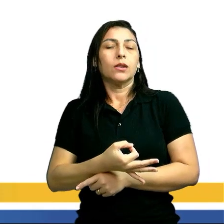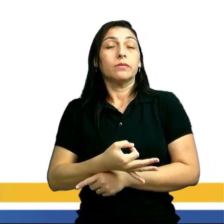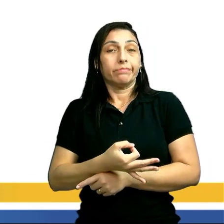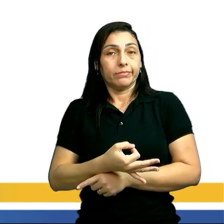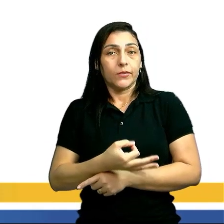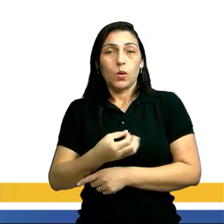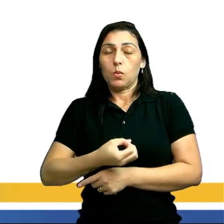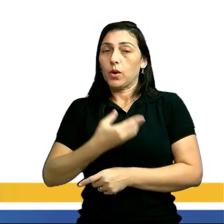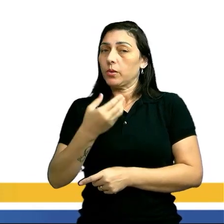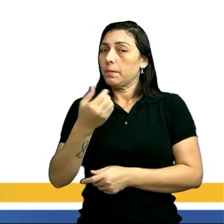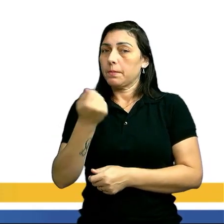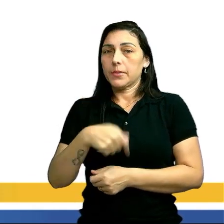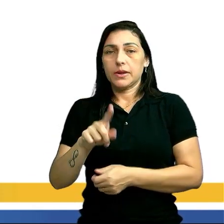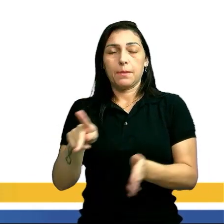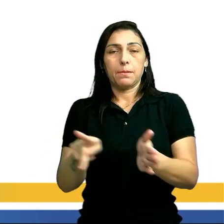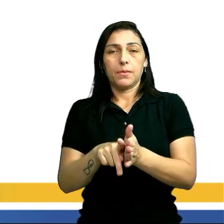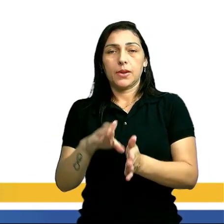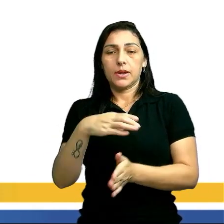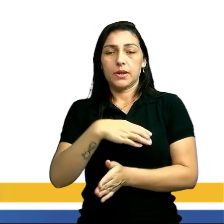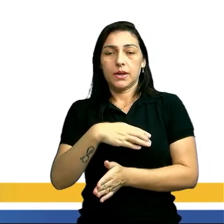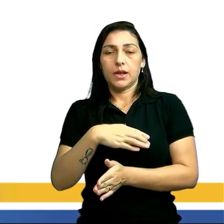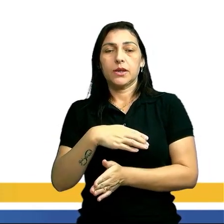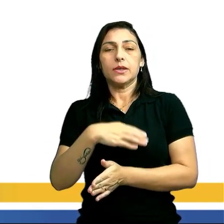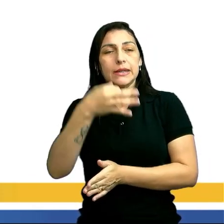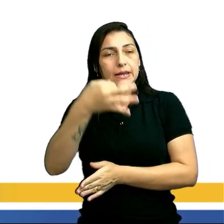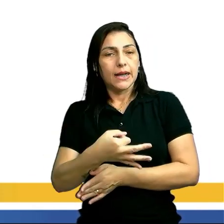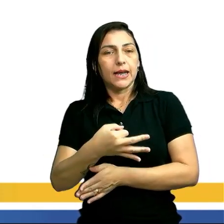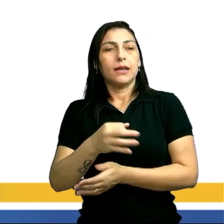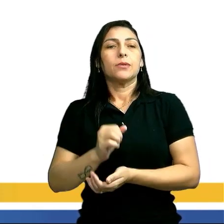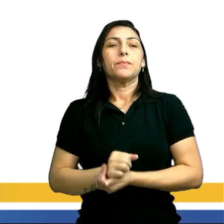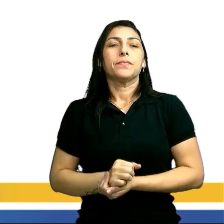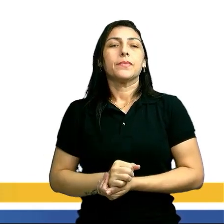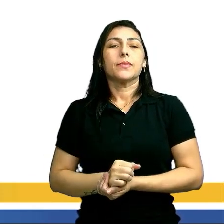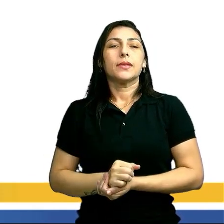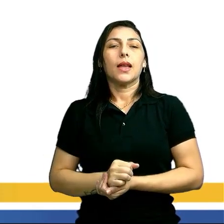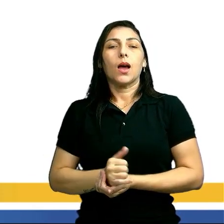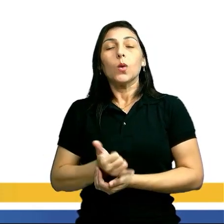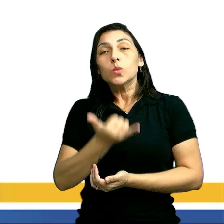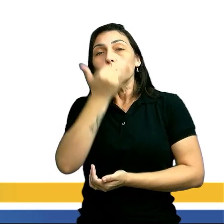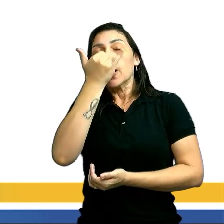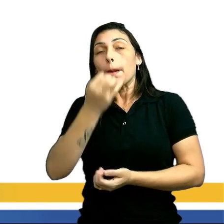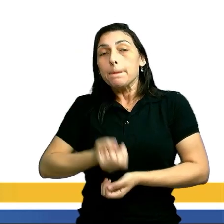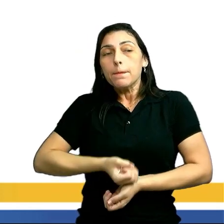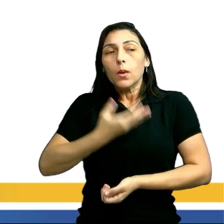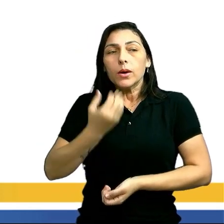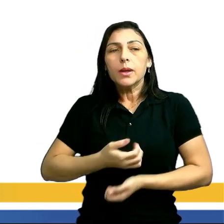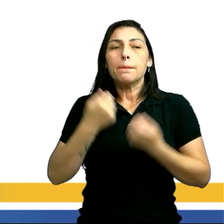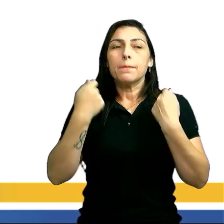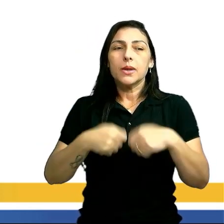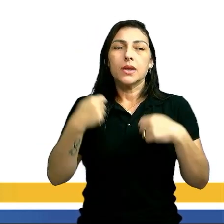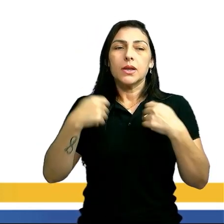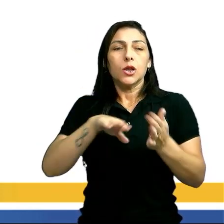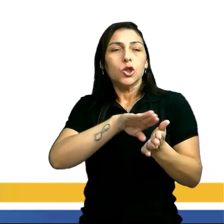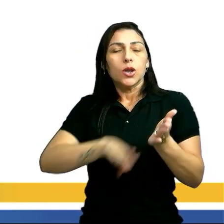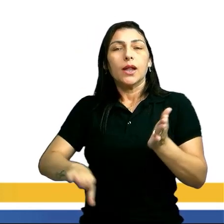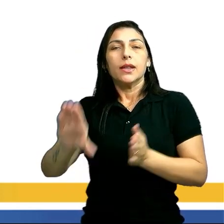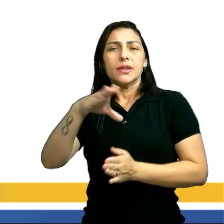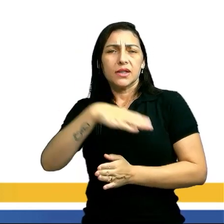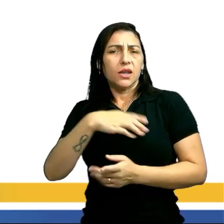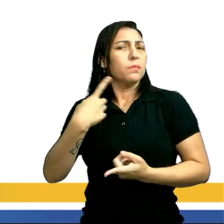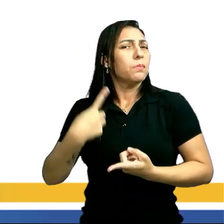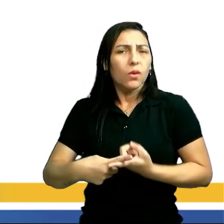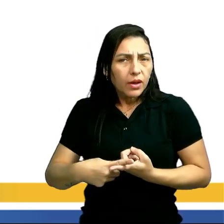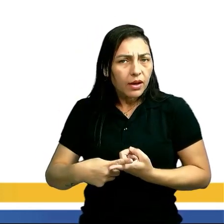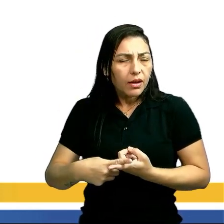o poeta não deve fazer parte da cidade ideal. Segundo ele, a tragédia e a poesia devem ser banidas da